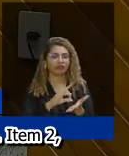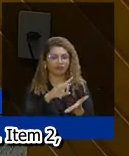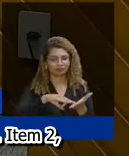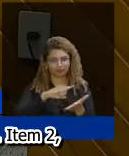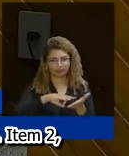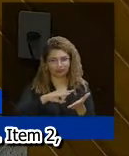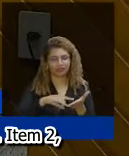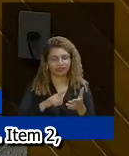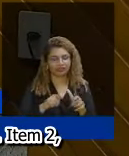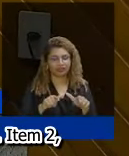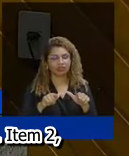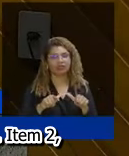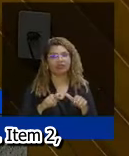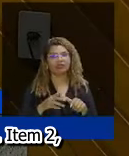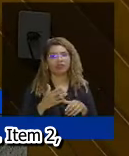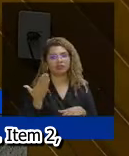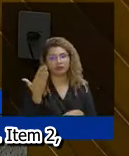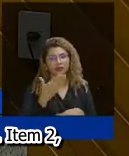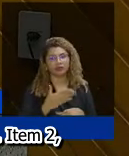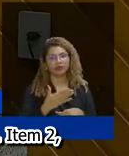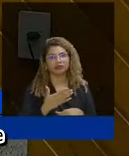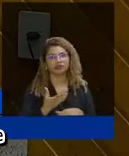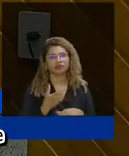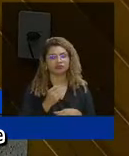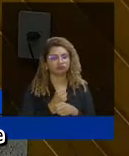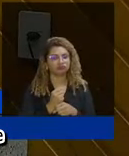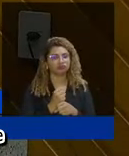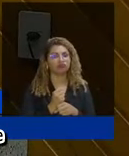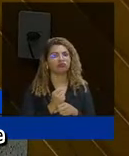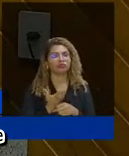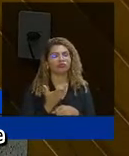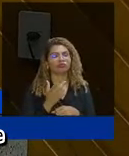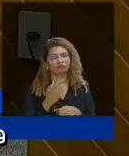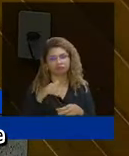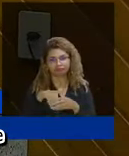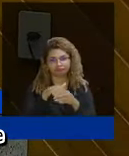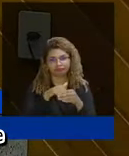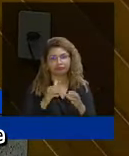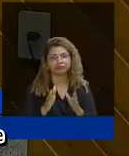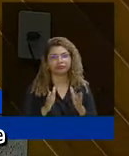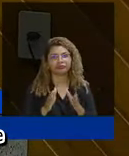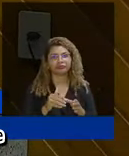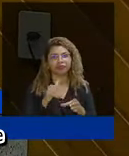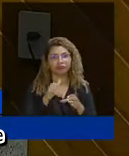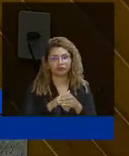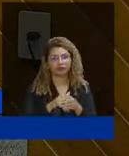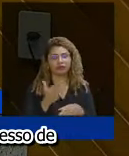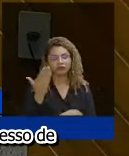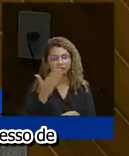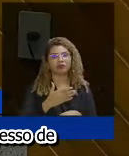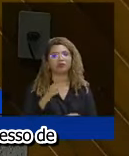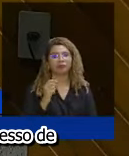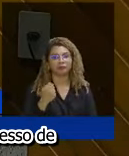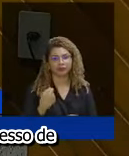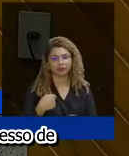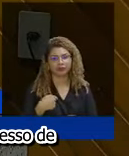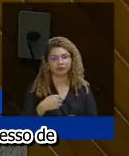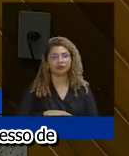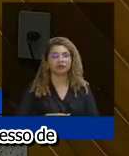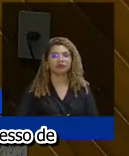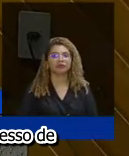do pedido de candidatura. Item 2, não se admite a revisão de decisão em que se julgaram